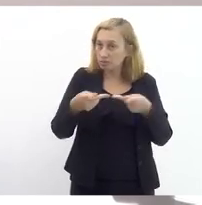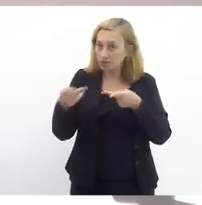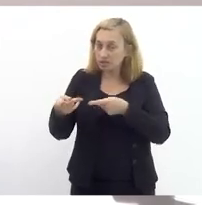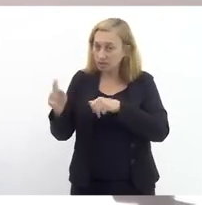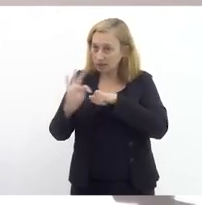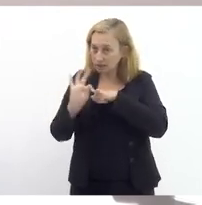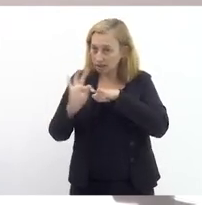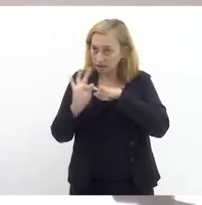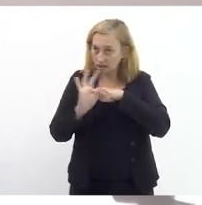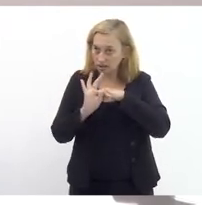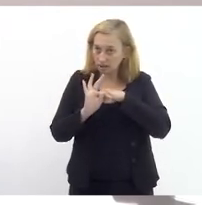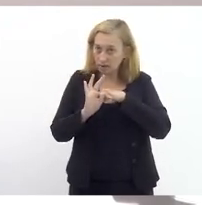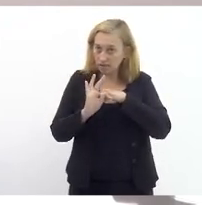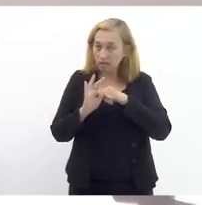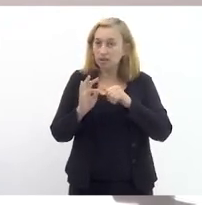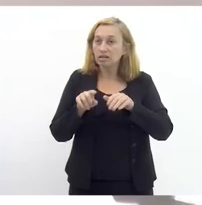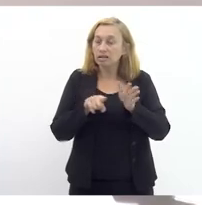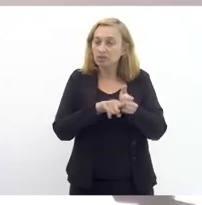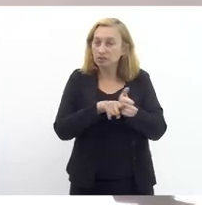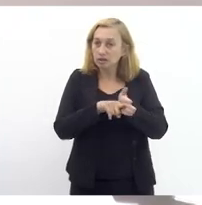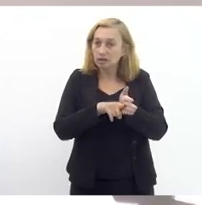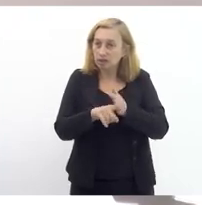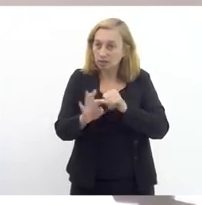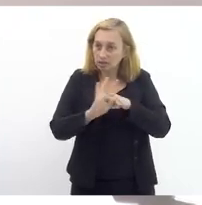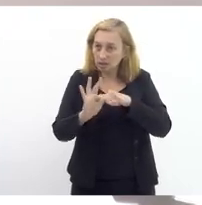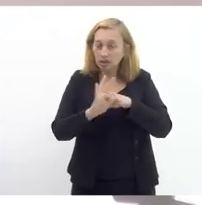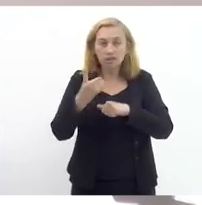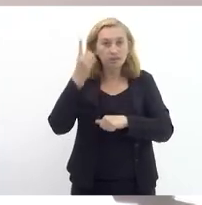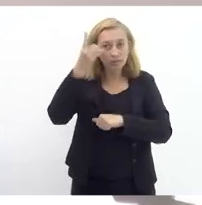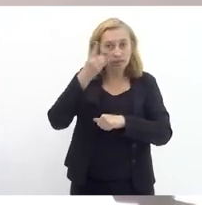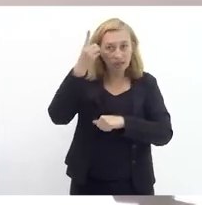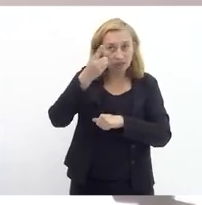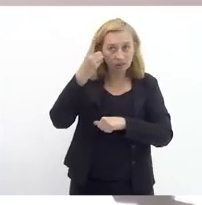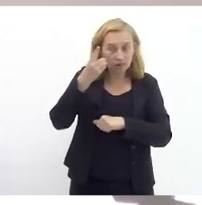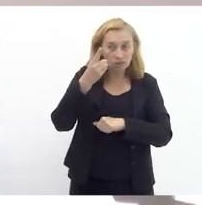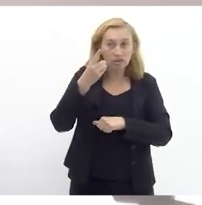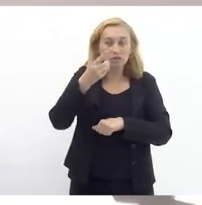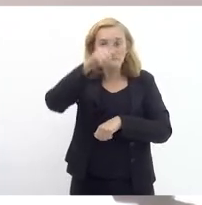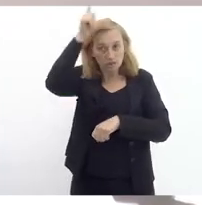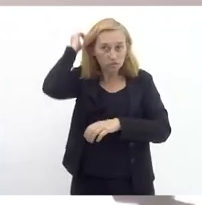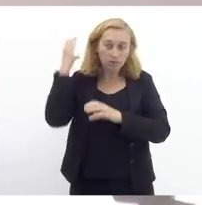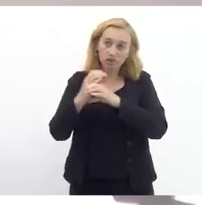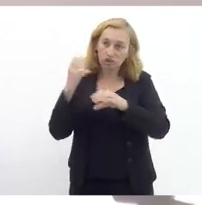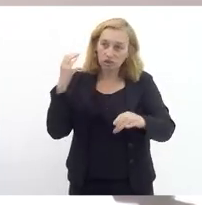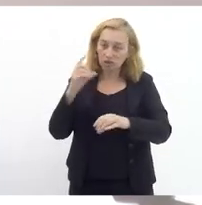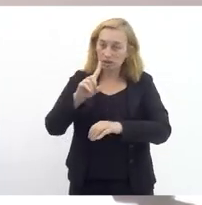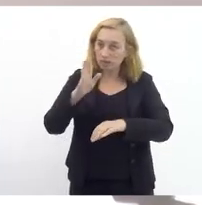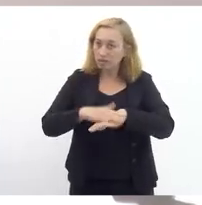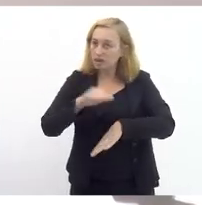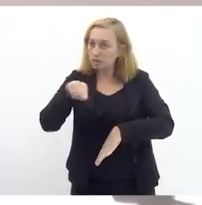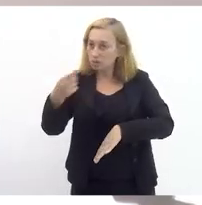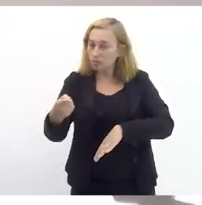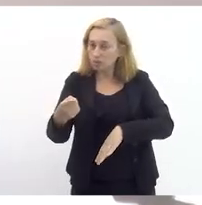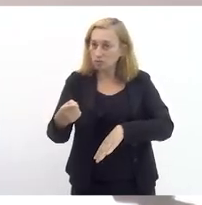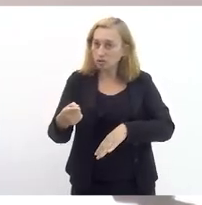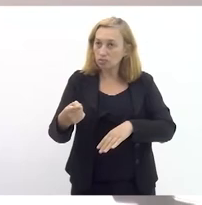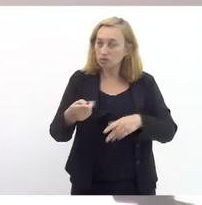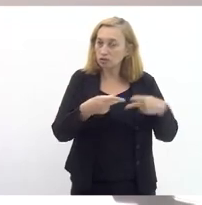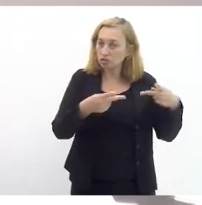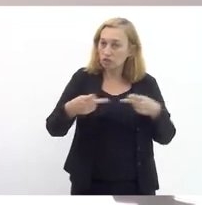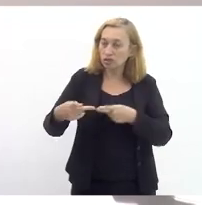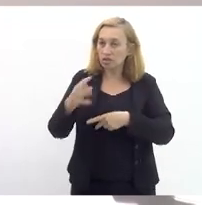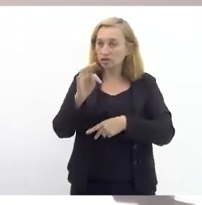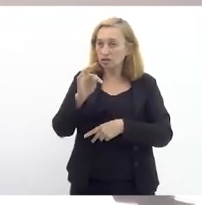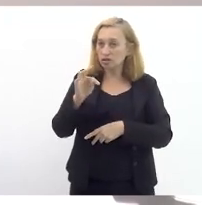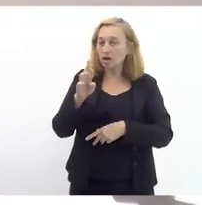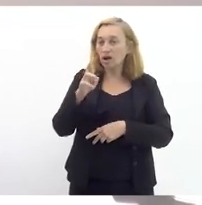técnica, vistoria técnica, o deputado Luiz Paulo Engenheiro, mais os membros dessa comissão, vamos fazer uma vistoria nos ramais para ver de